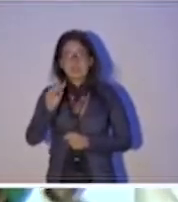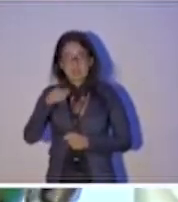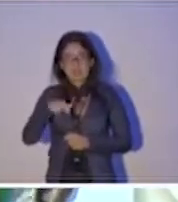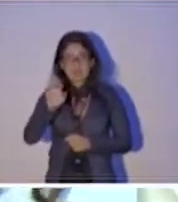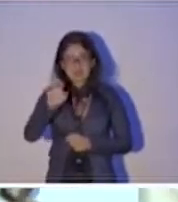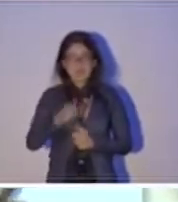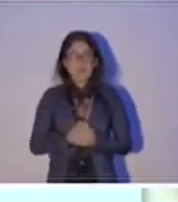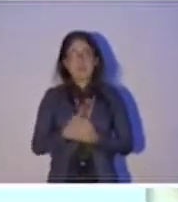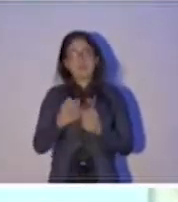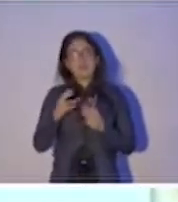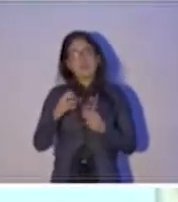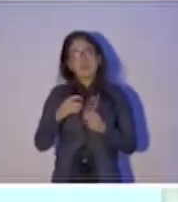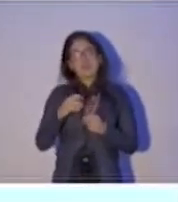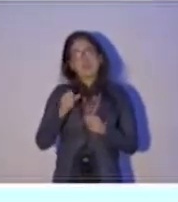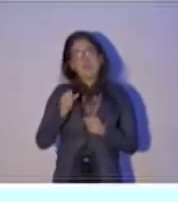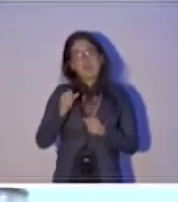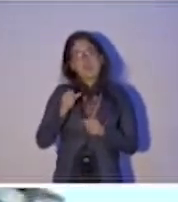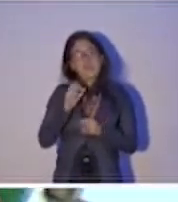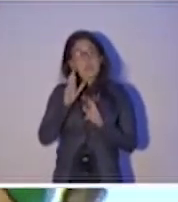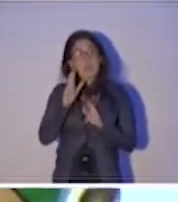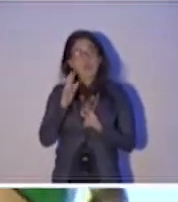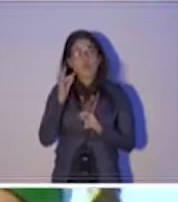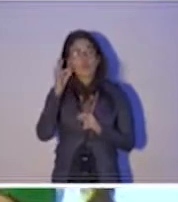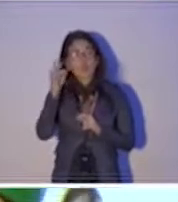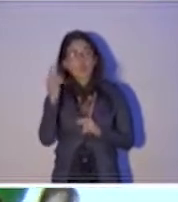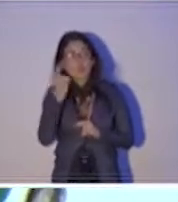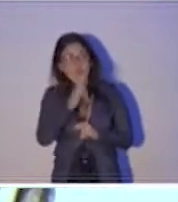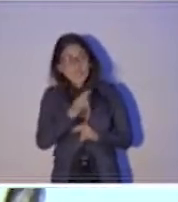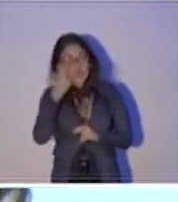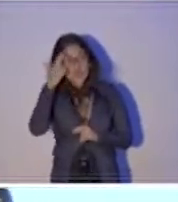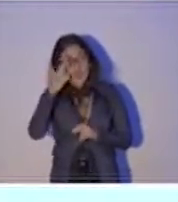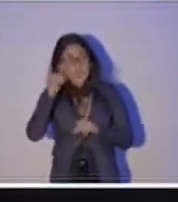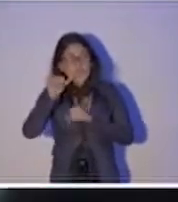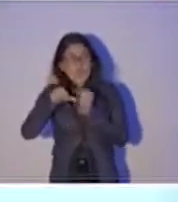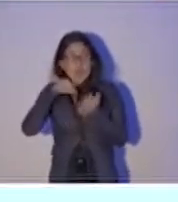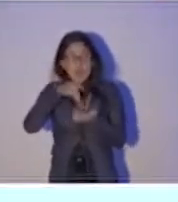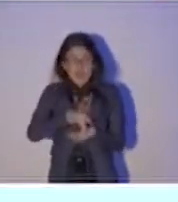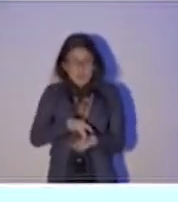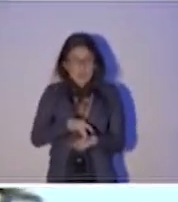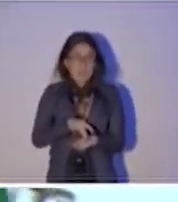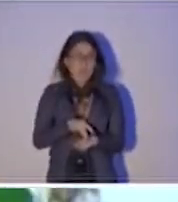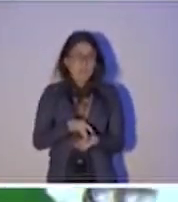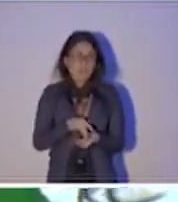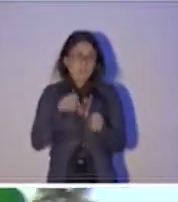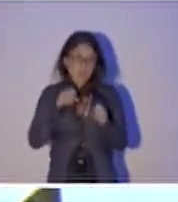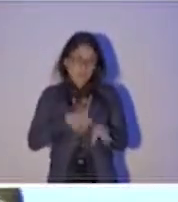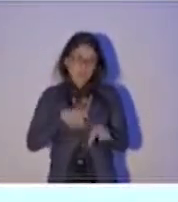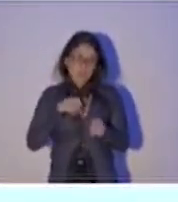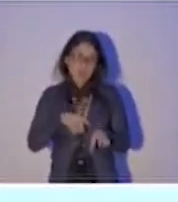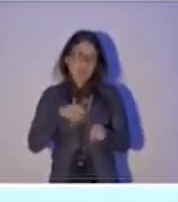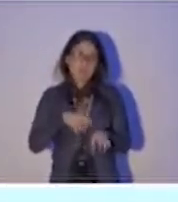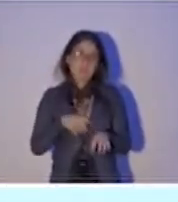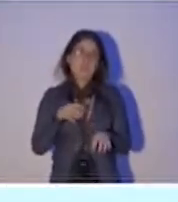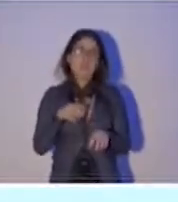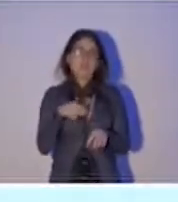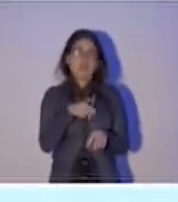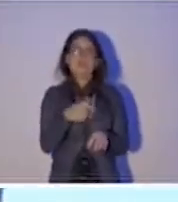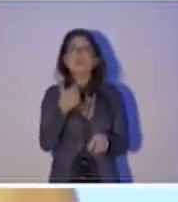espero realizar os meus sonhos e a educação é uma forma de realizar os meus